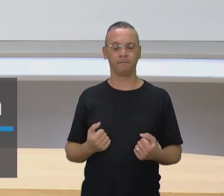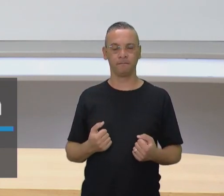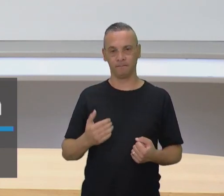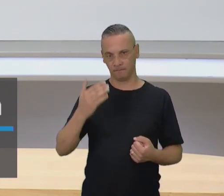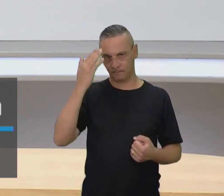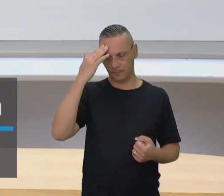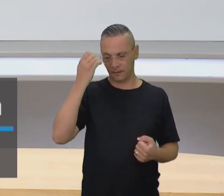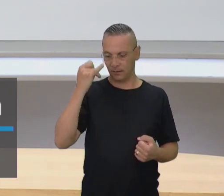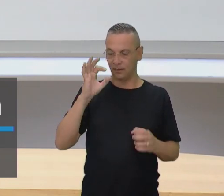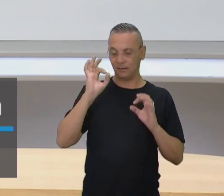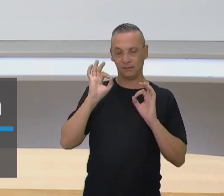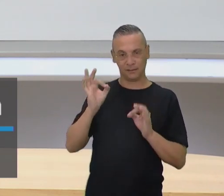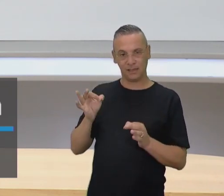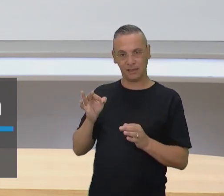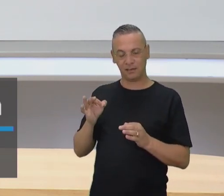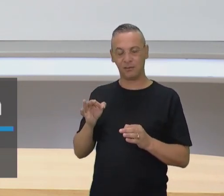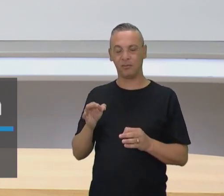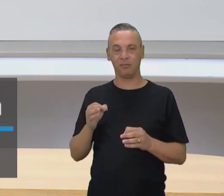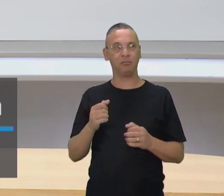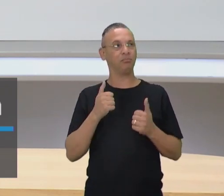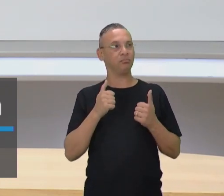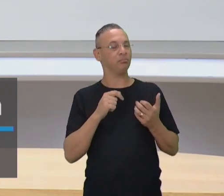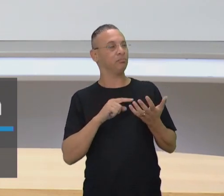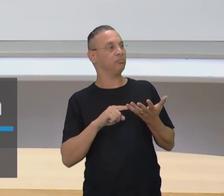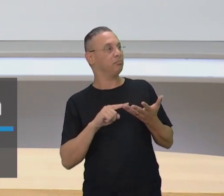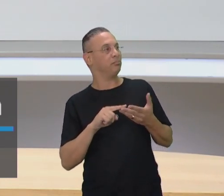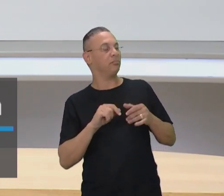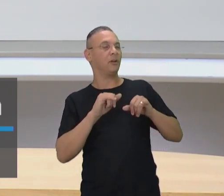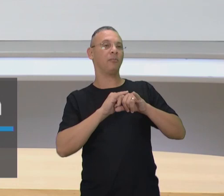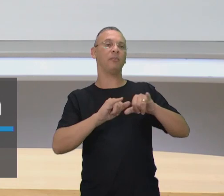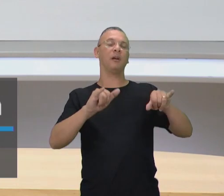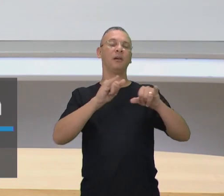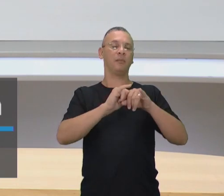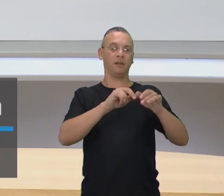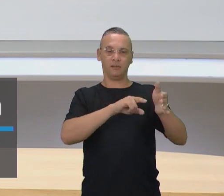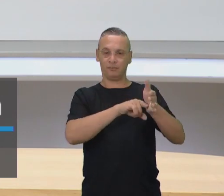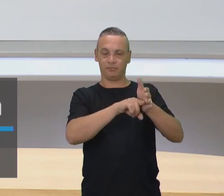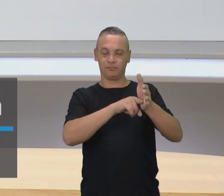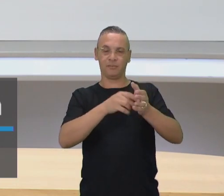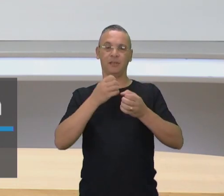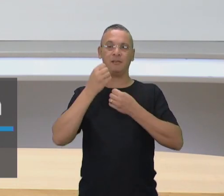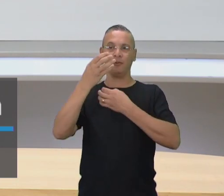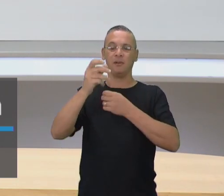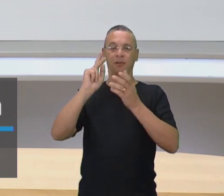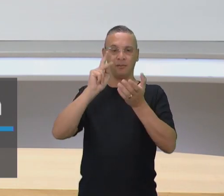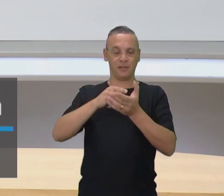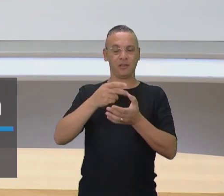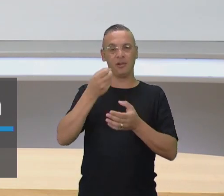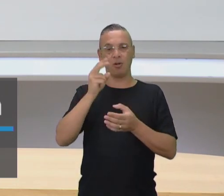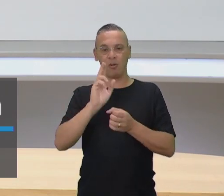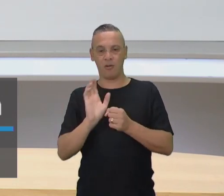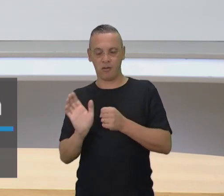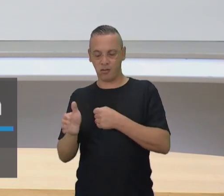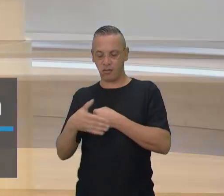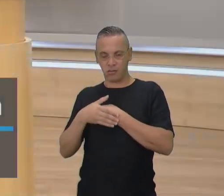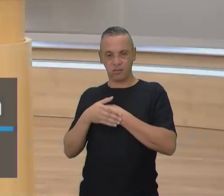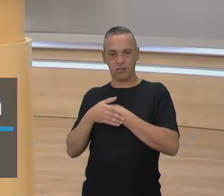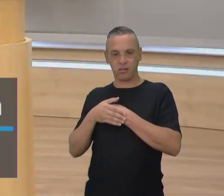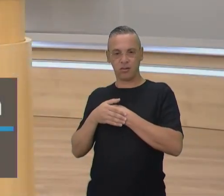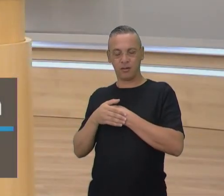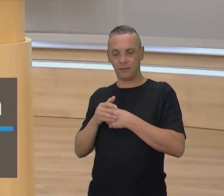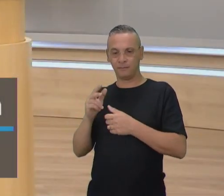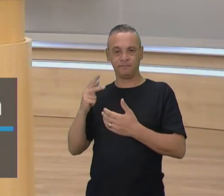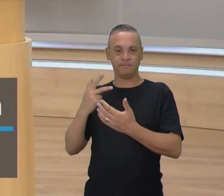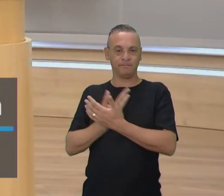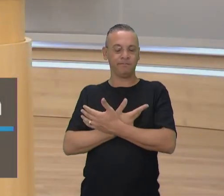está trabalhando da forma que se espera, que é auferir as informações e transmitir para você, ou se tem alguma coisa aí no meio do caminho que está